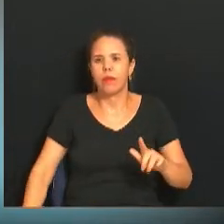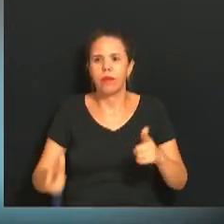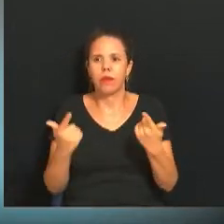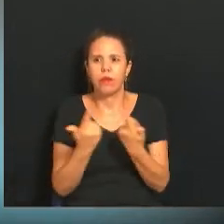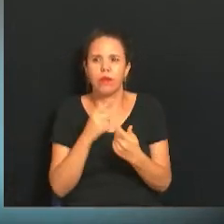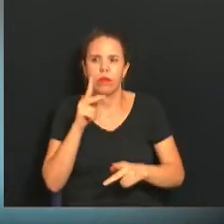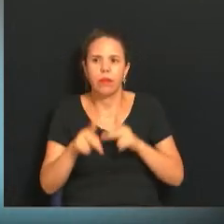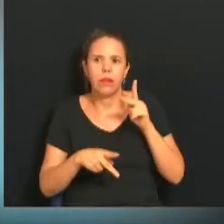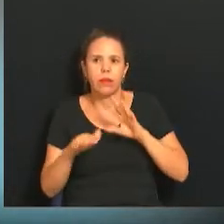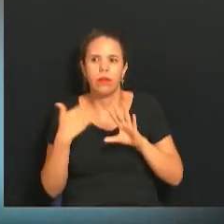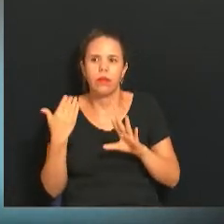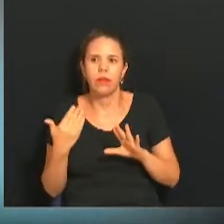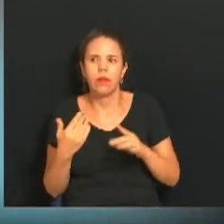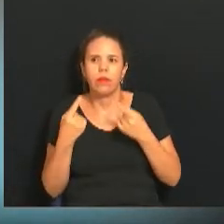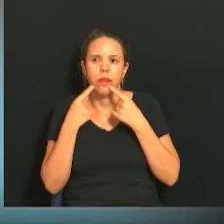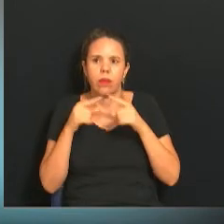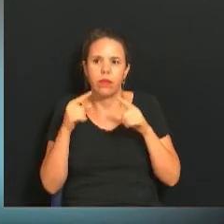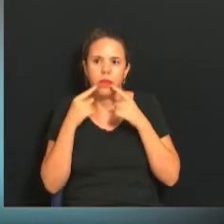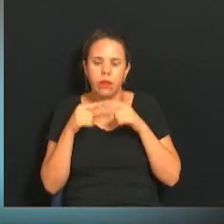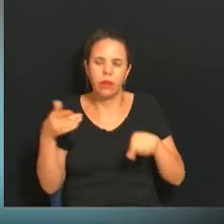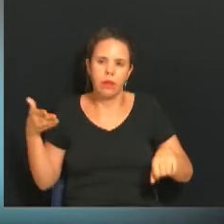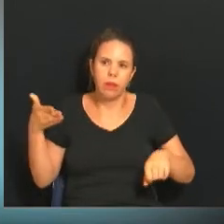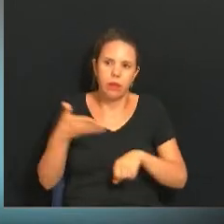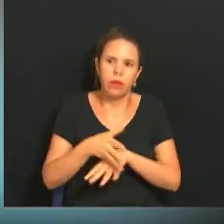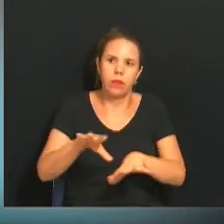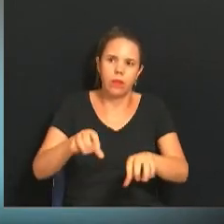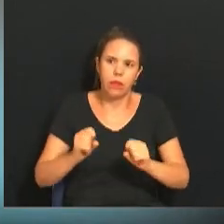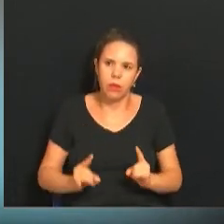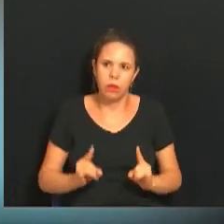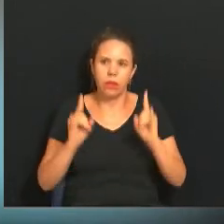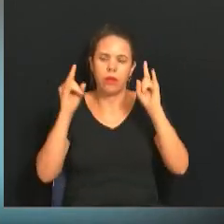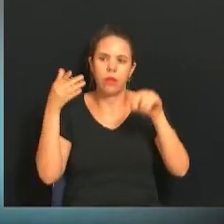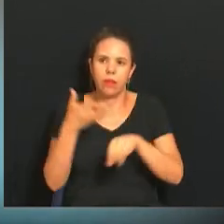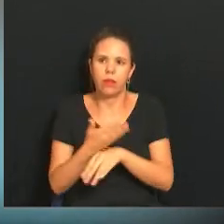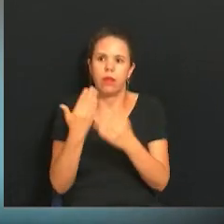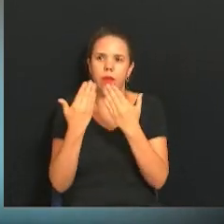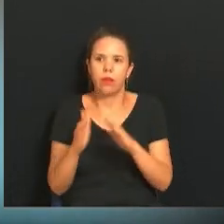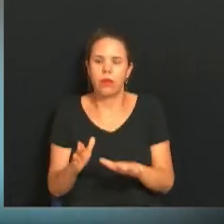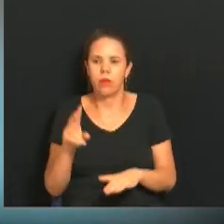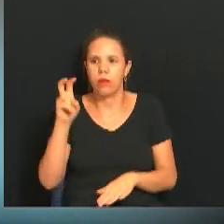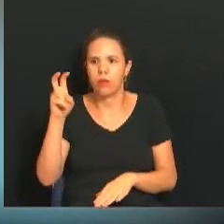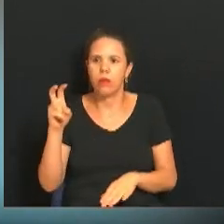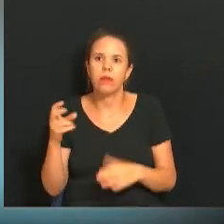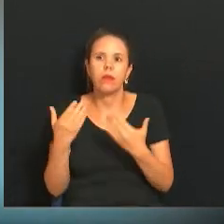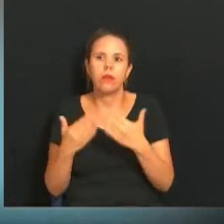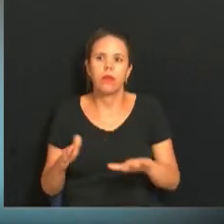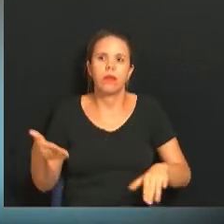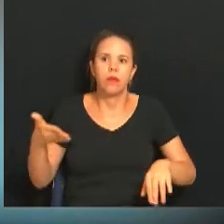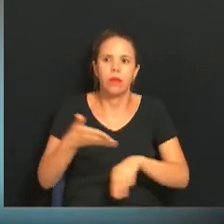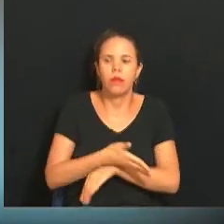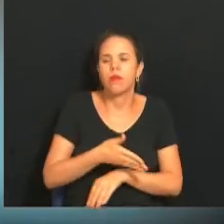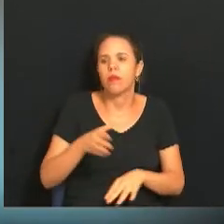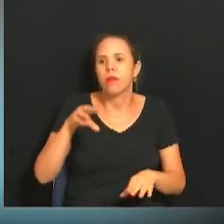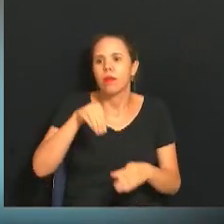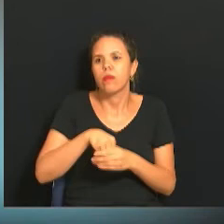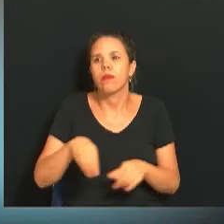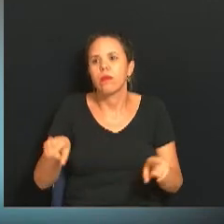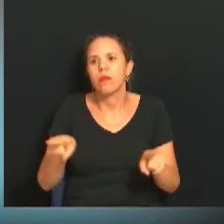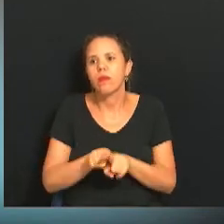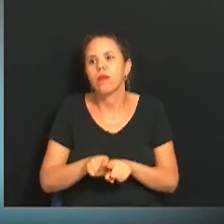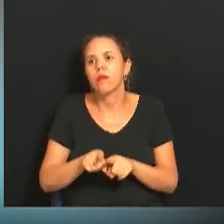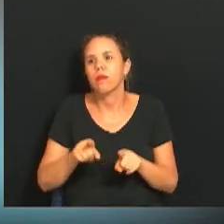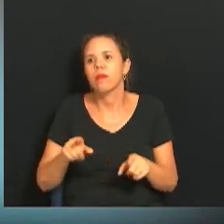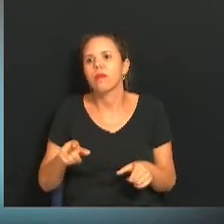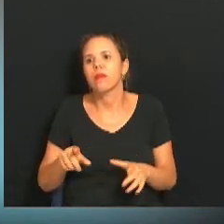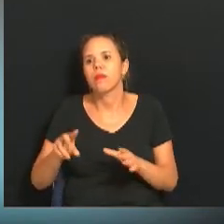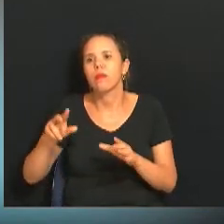me mandam, as pessoas invadindo o condomínio, abre o portão, assim que o carro abre, as pessoas entram para dentro também, até rende as